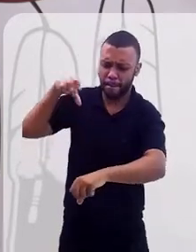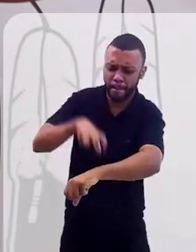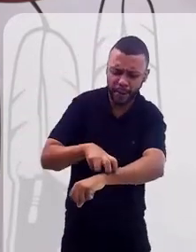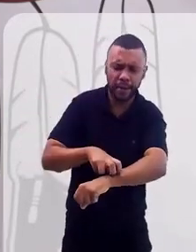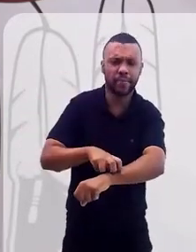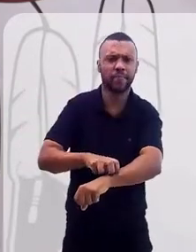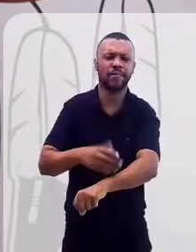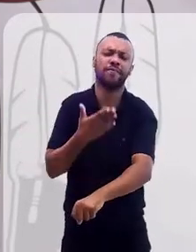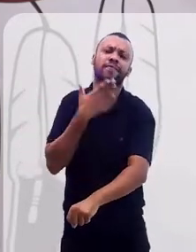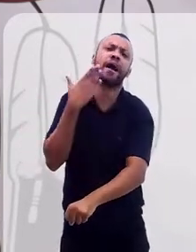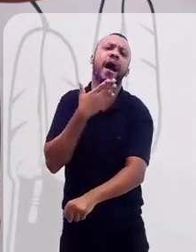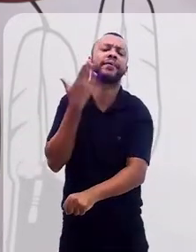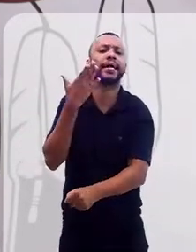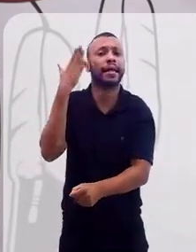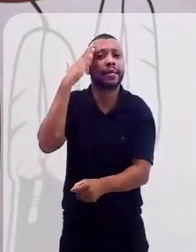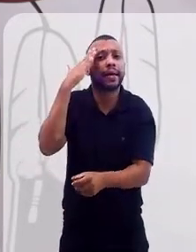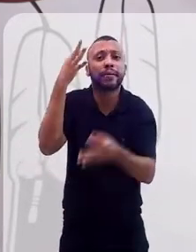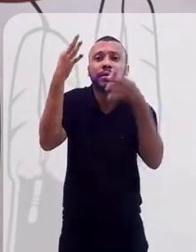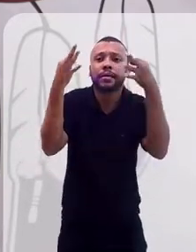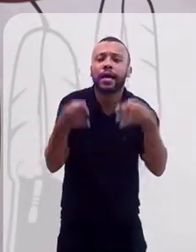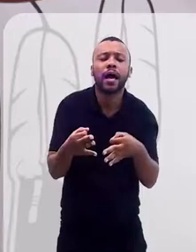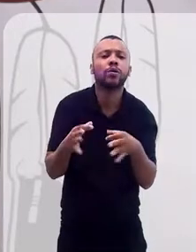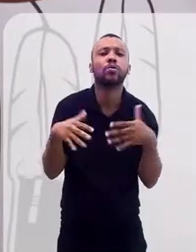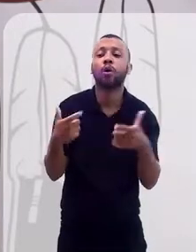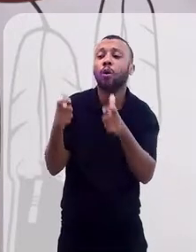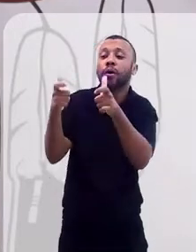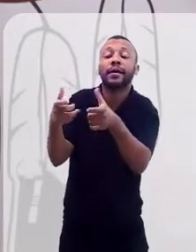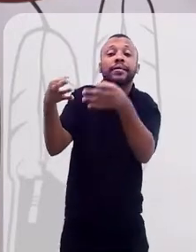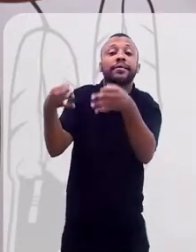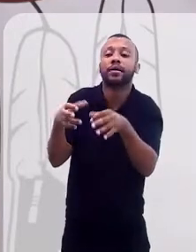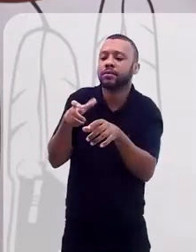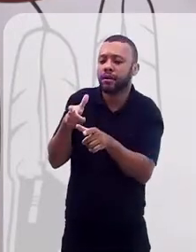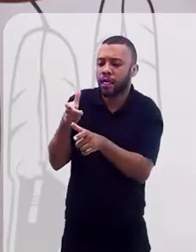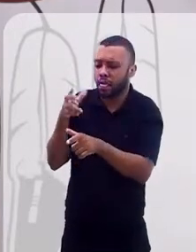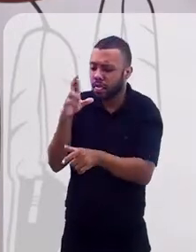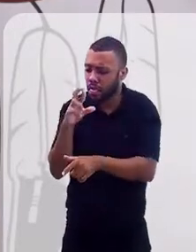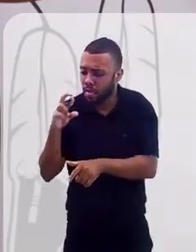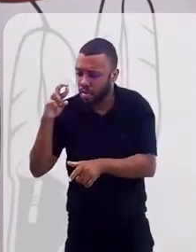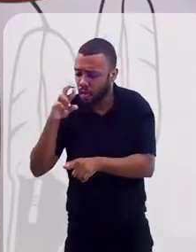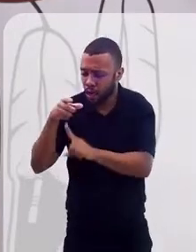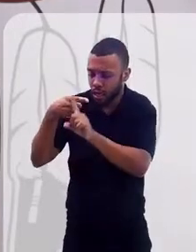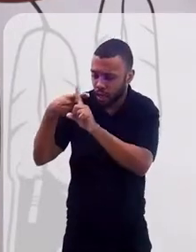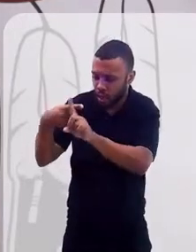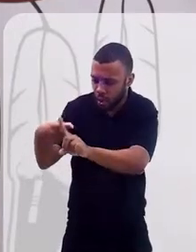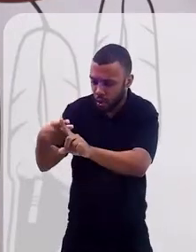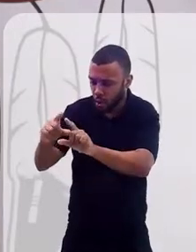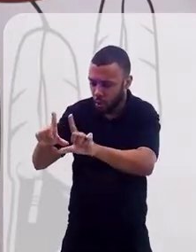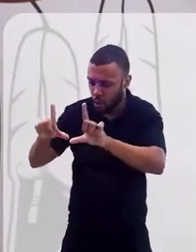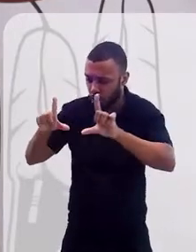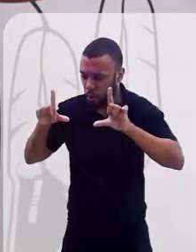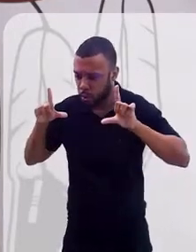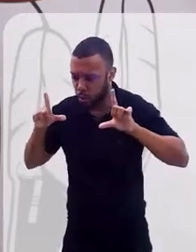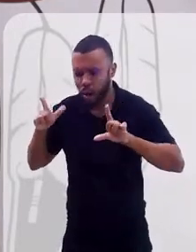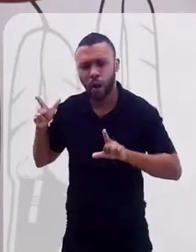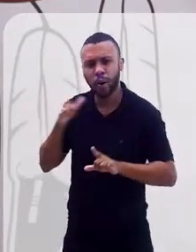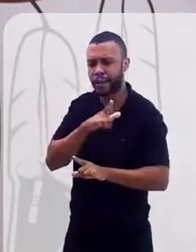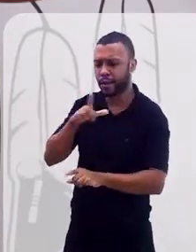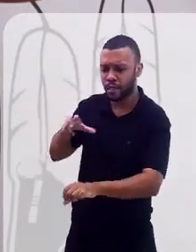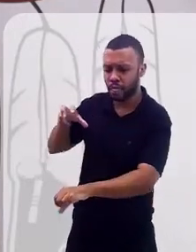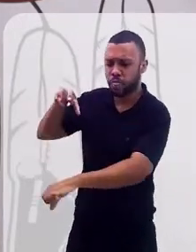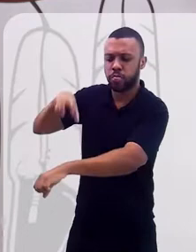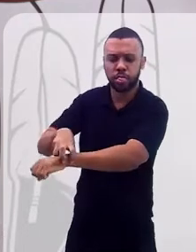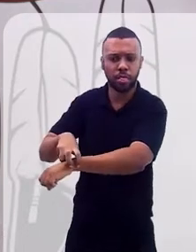muita facilidade, né? Ela sabe direitinho onde caçar. Então, essa qualidade foi trazida para esse abano. Agora,